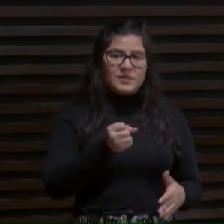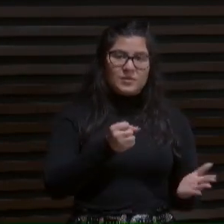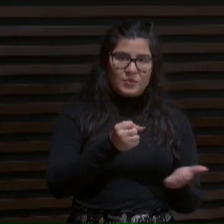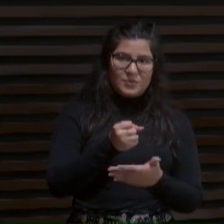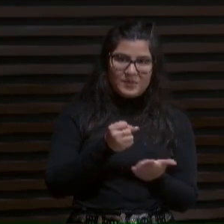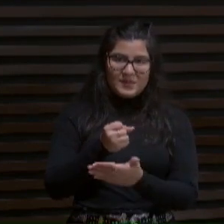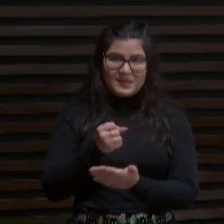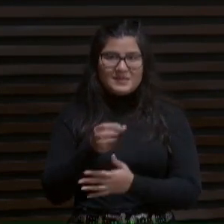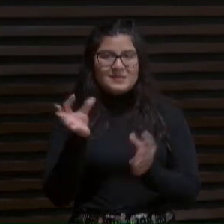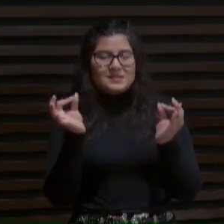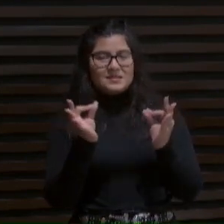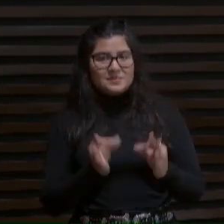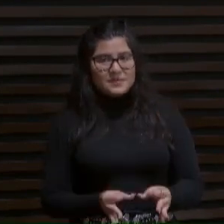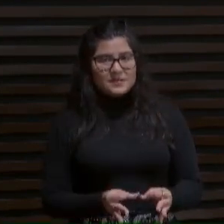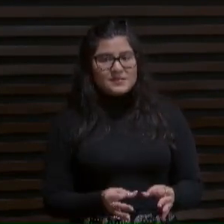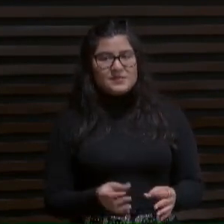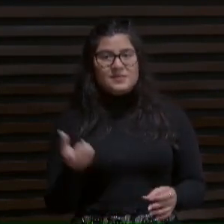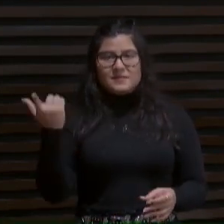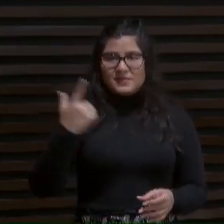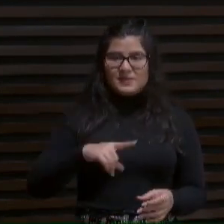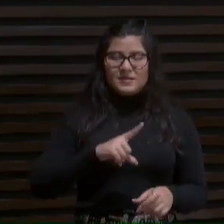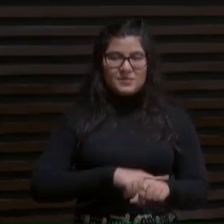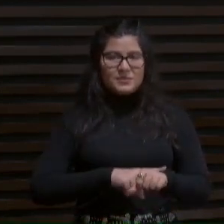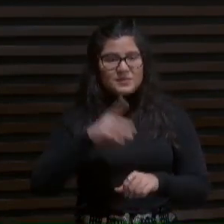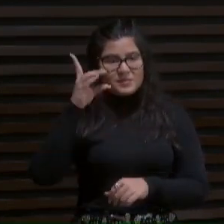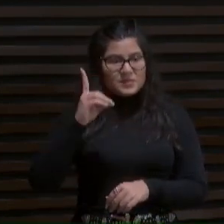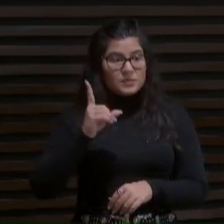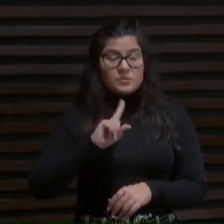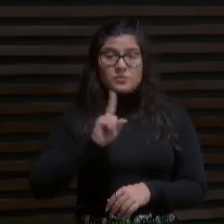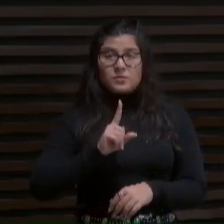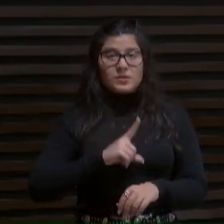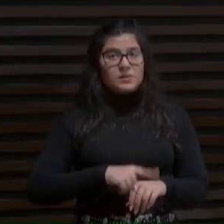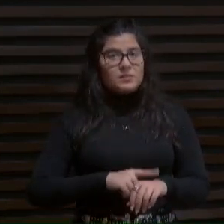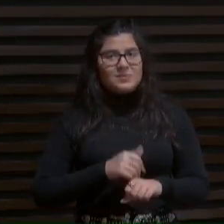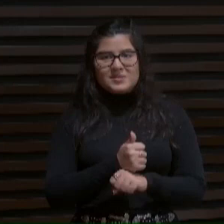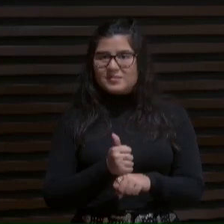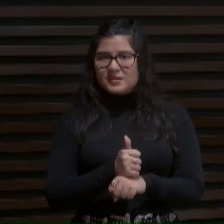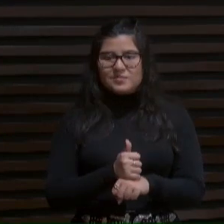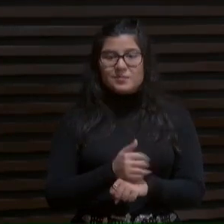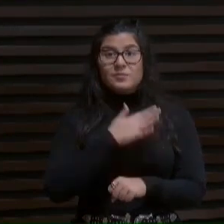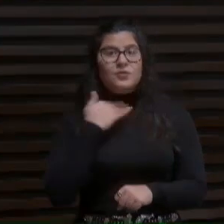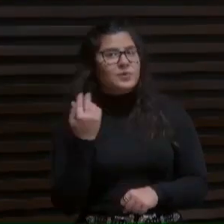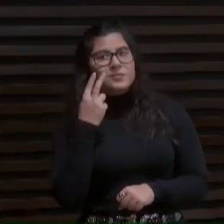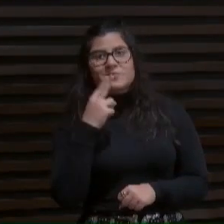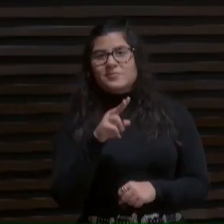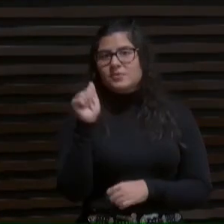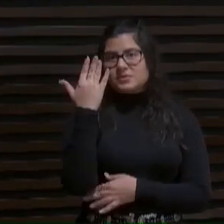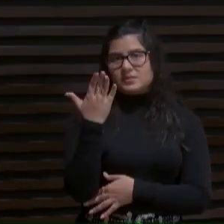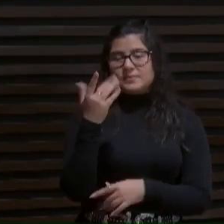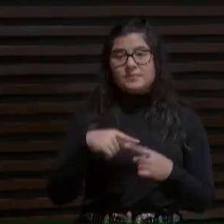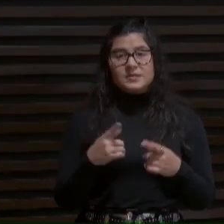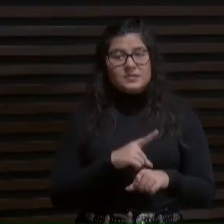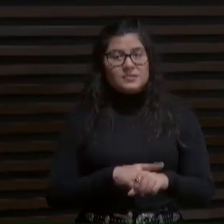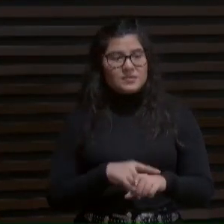certamente viria no tempo de Deus. Não no tempo do Abraão, porque ele morreu sem ver aquilo acontecer. No